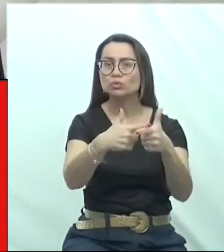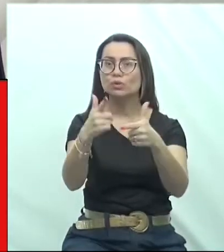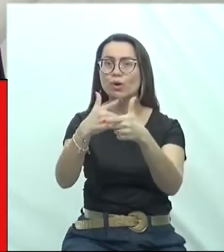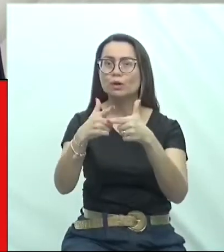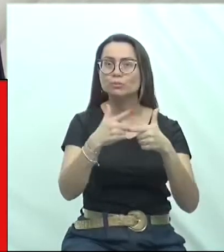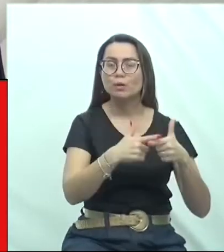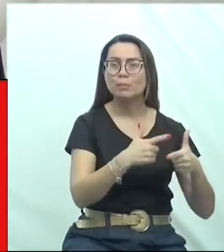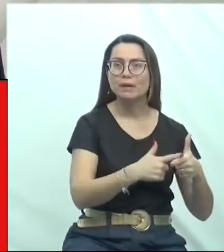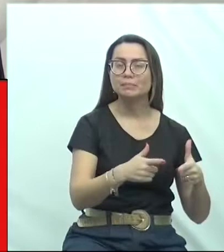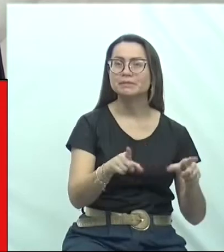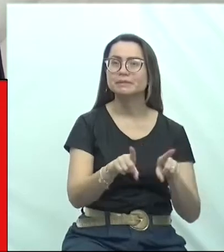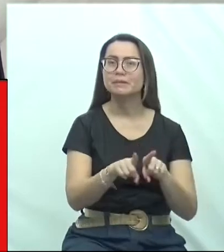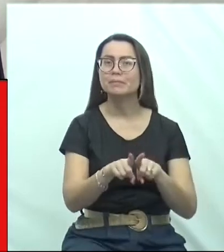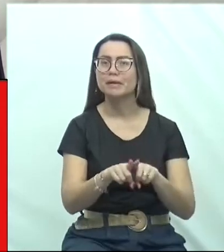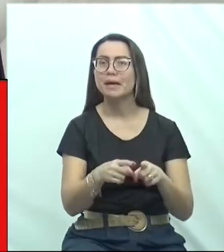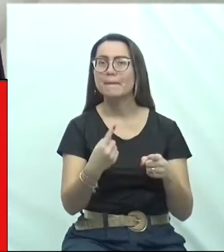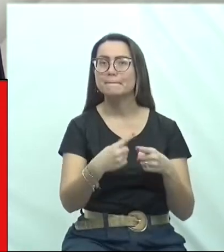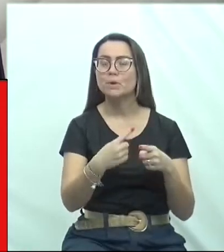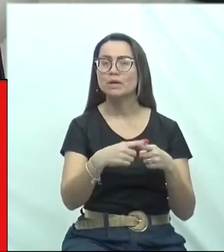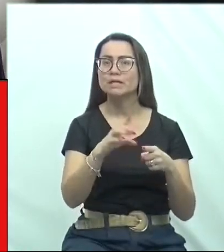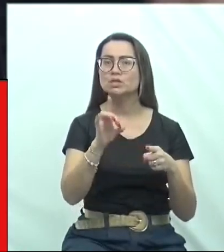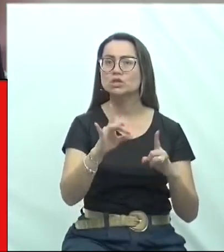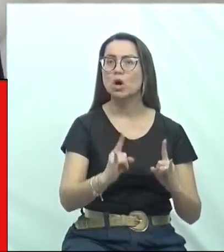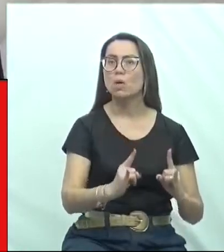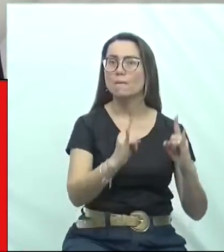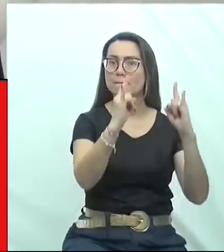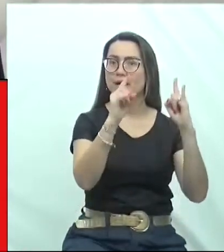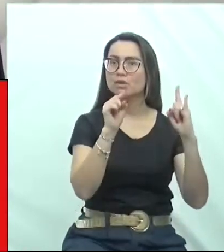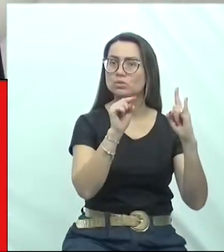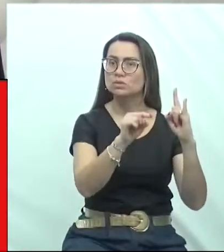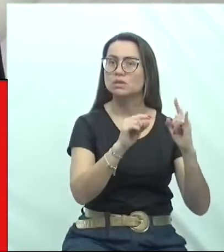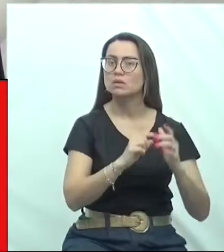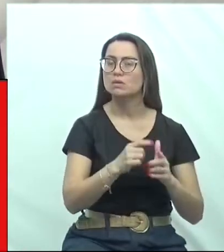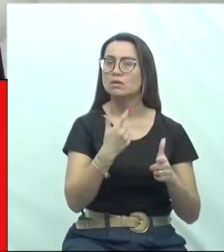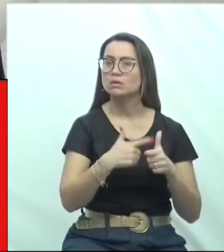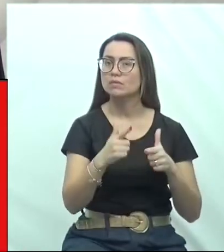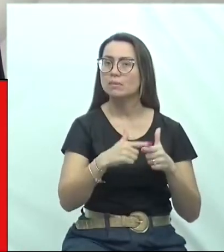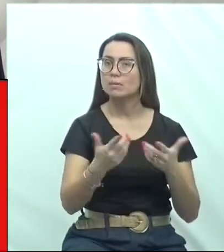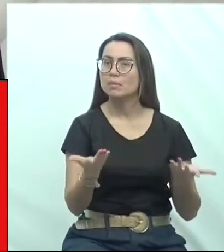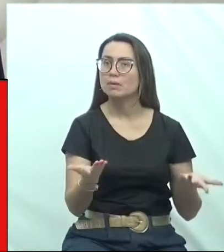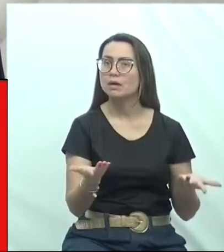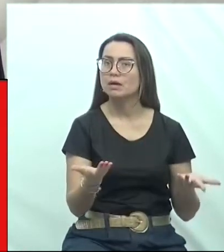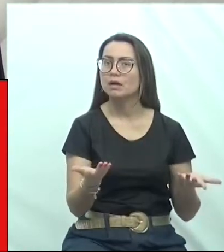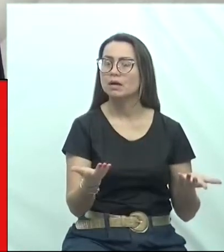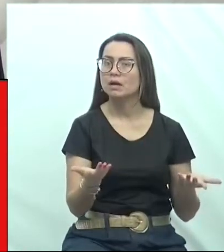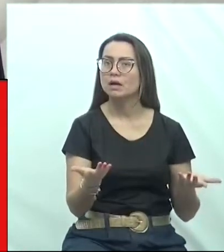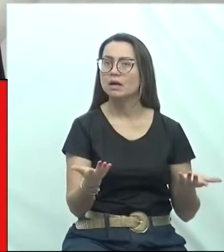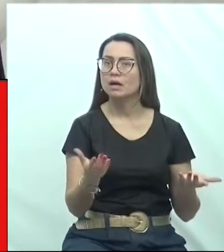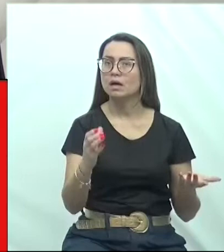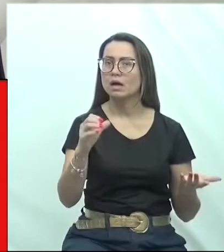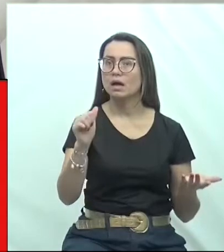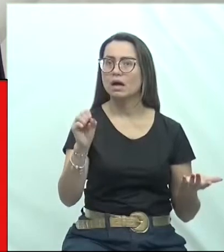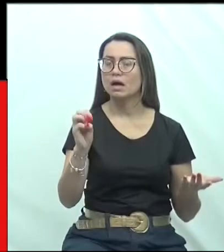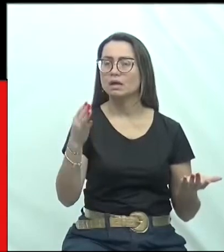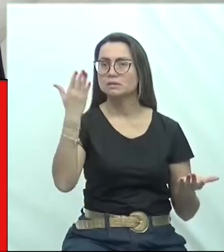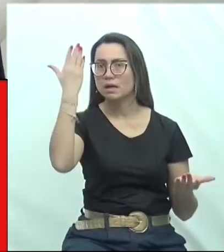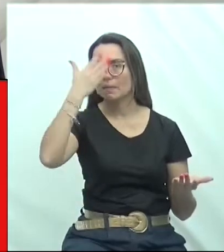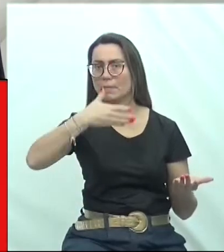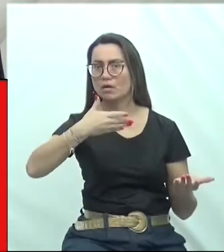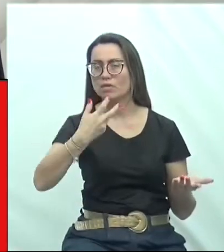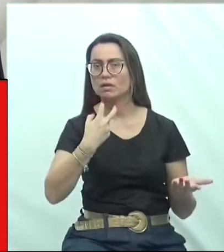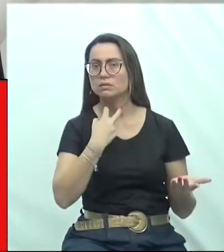ar. Por que, que só o edifício dele teve esse problema? A Casan não pode provar se tem ar